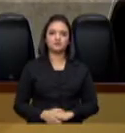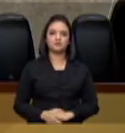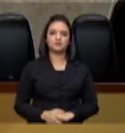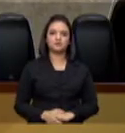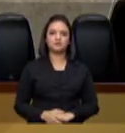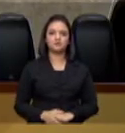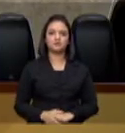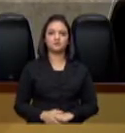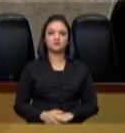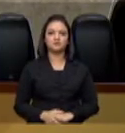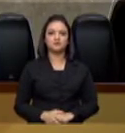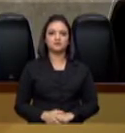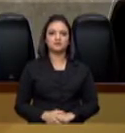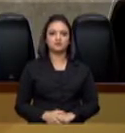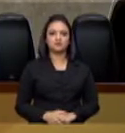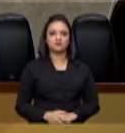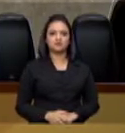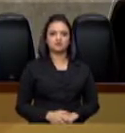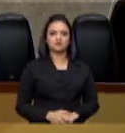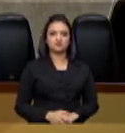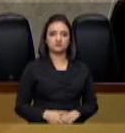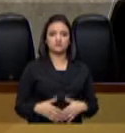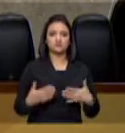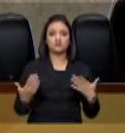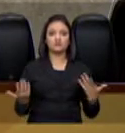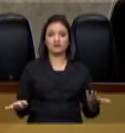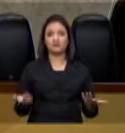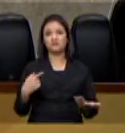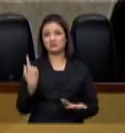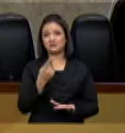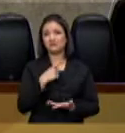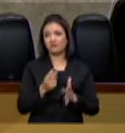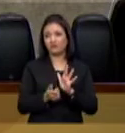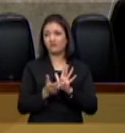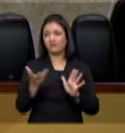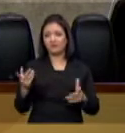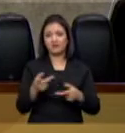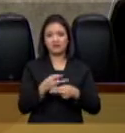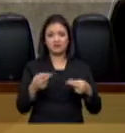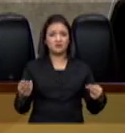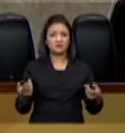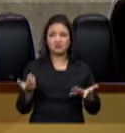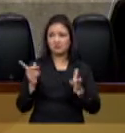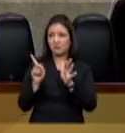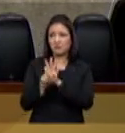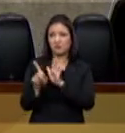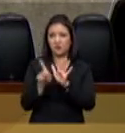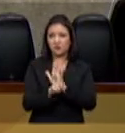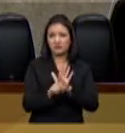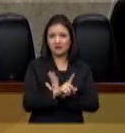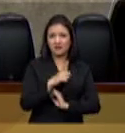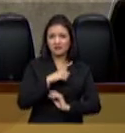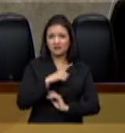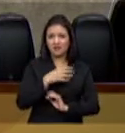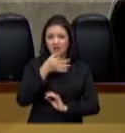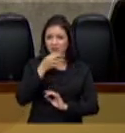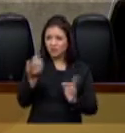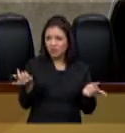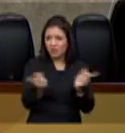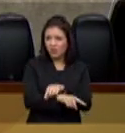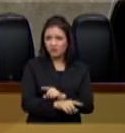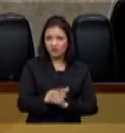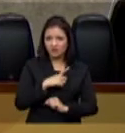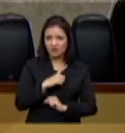Tendo em vista que nós temos vários acordos nesse sentido, eu pergunto, há divergência? Porque nós temos uma outra DI